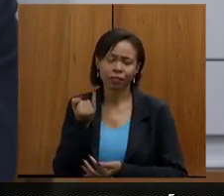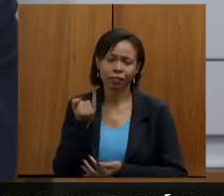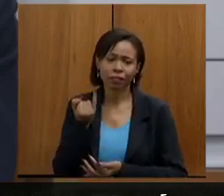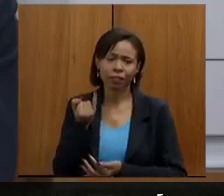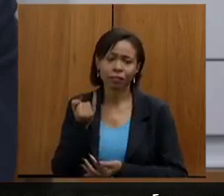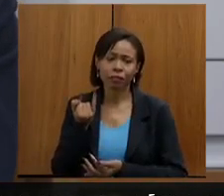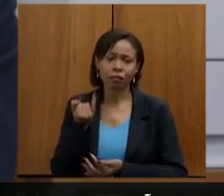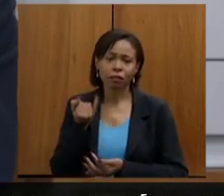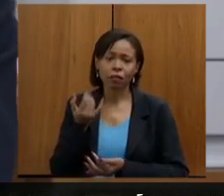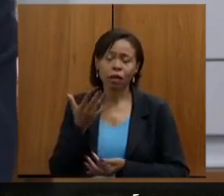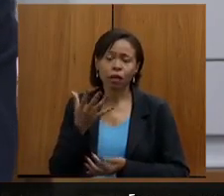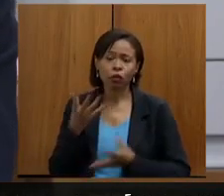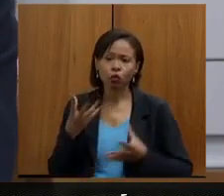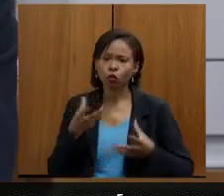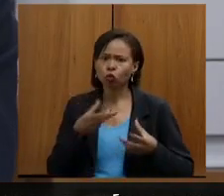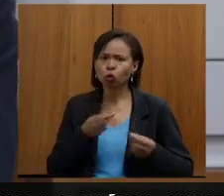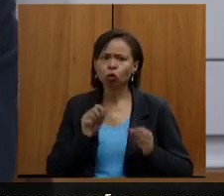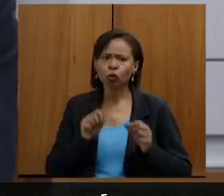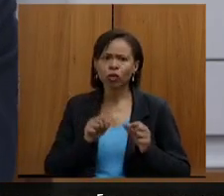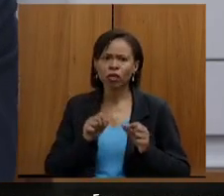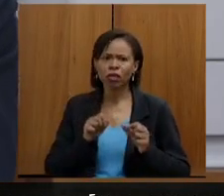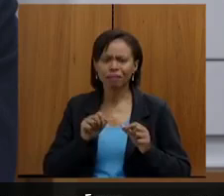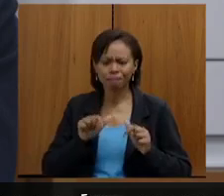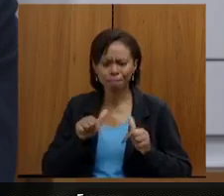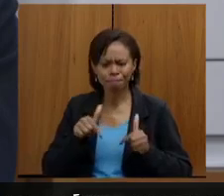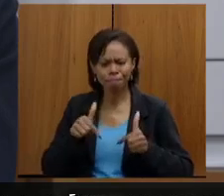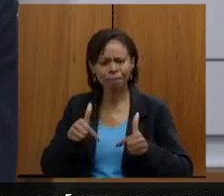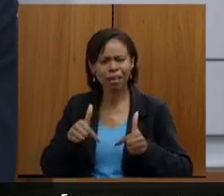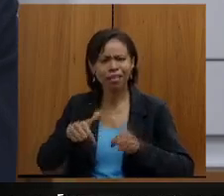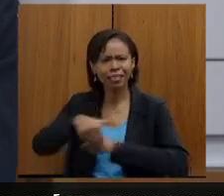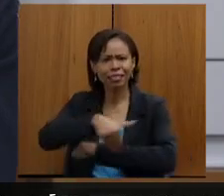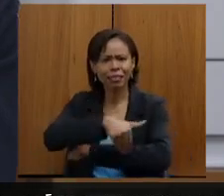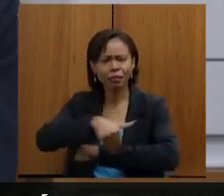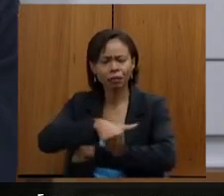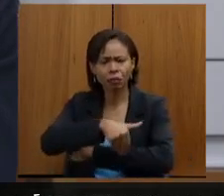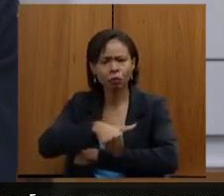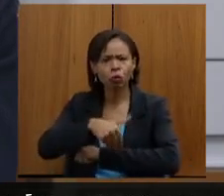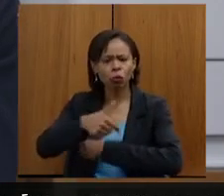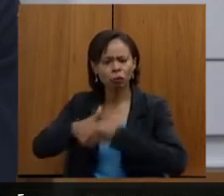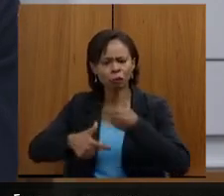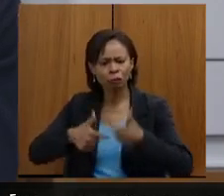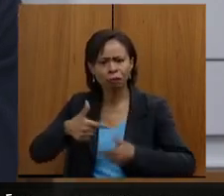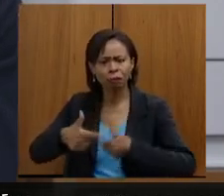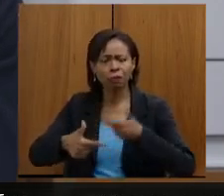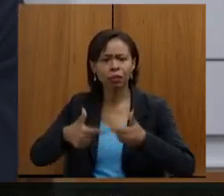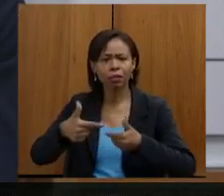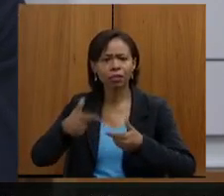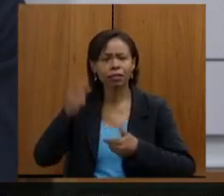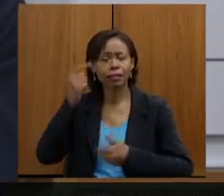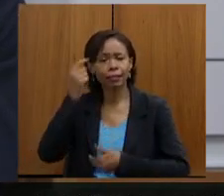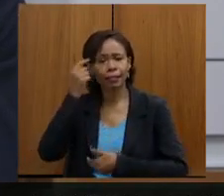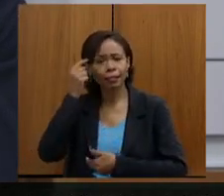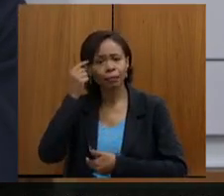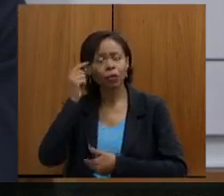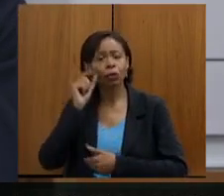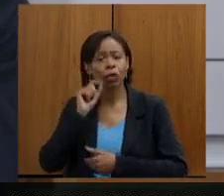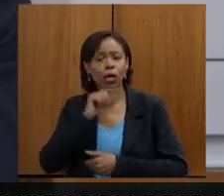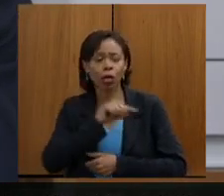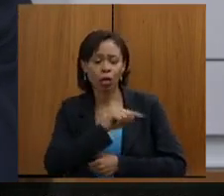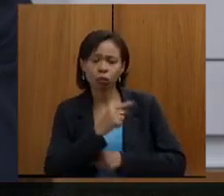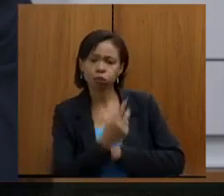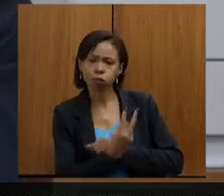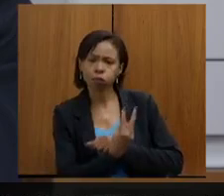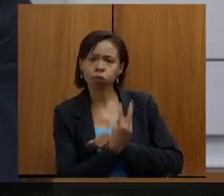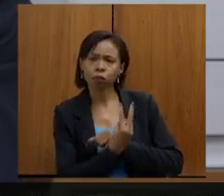para o embate o combate nas ruas pensam nisso né que terão essa proteção